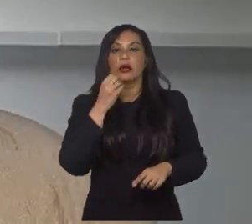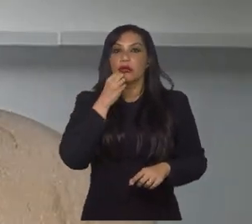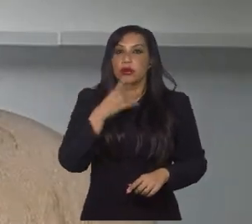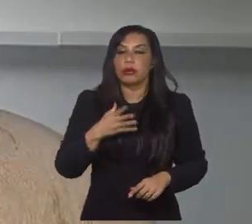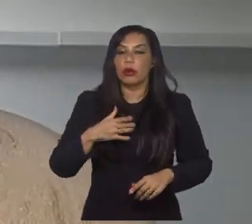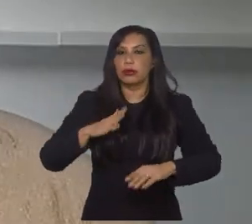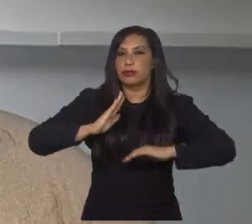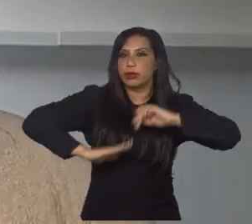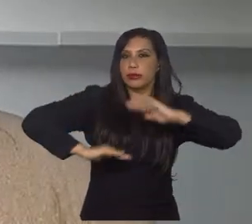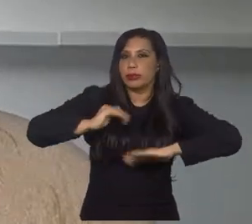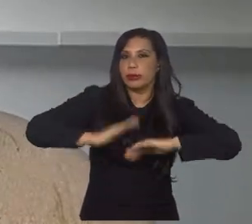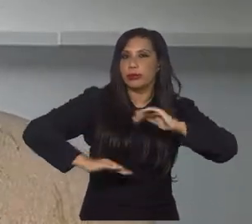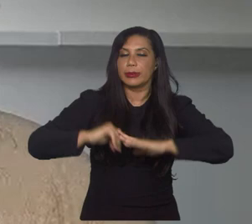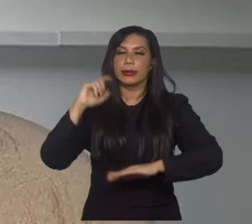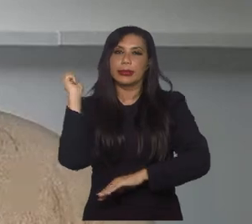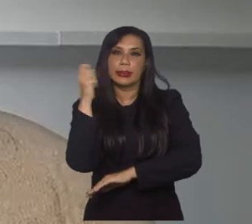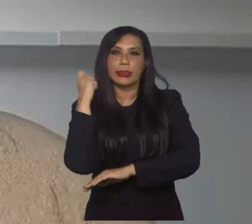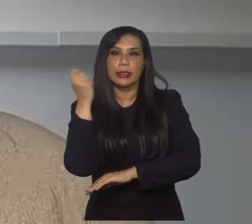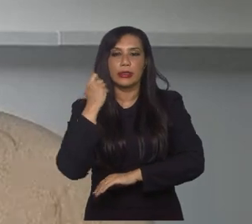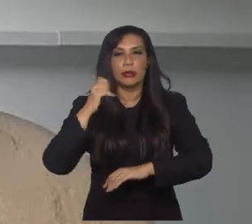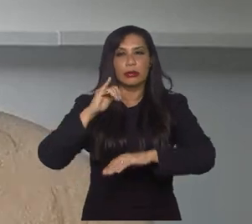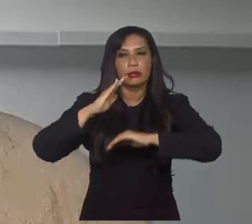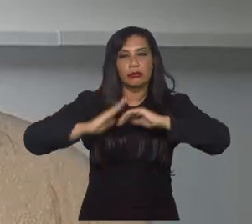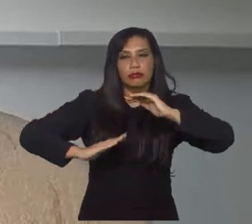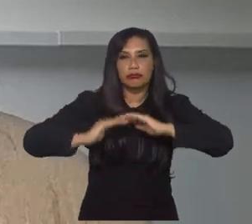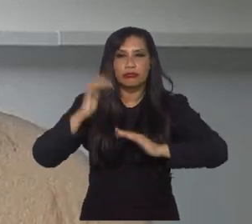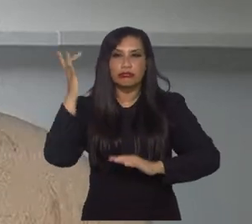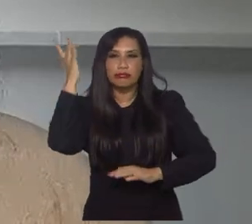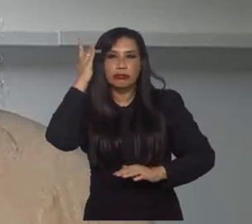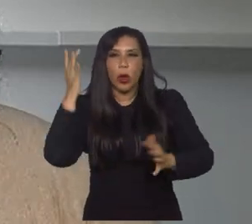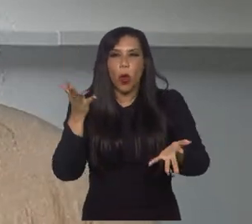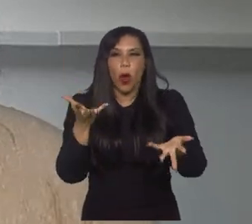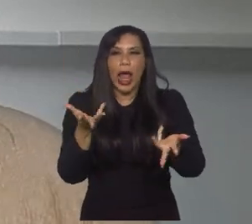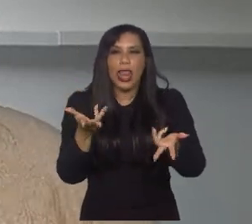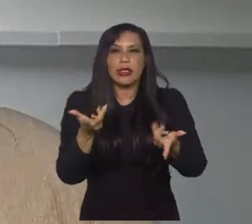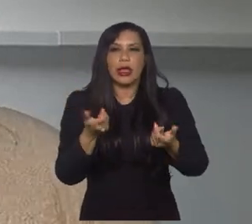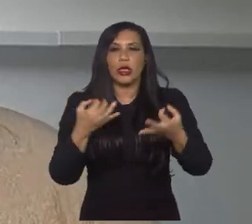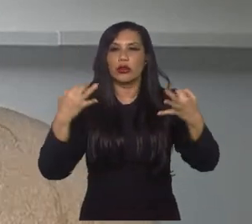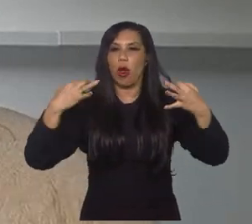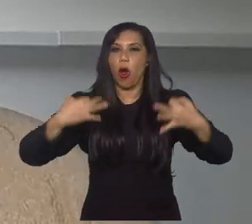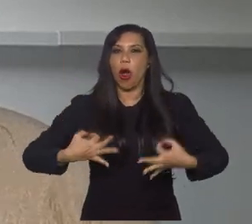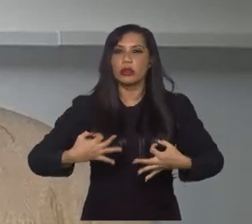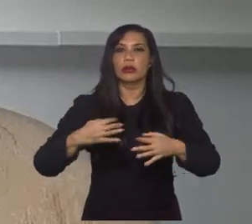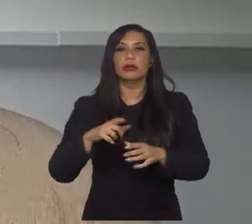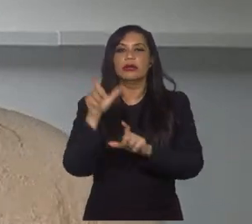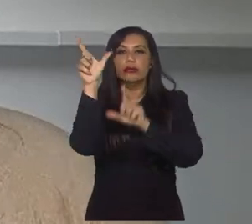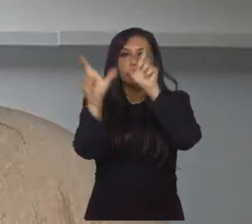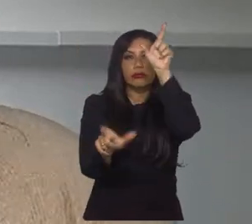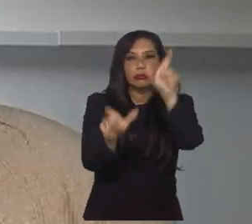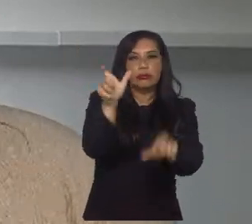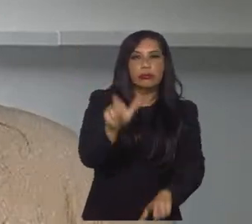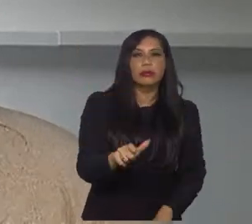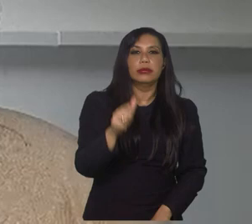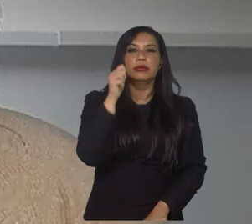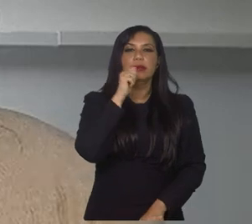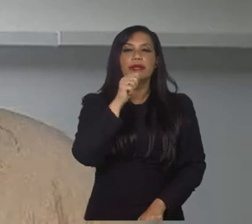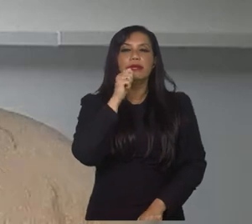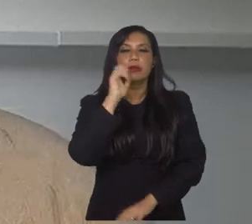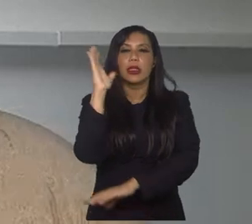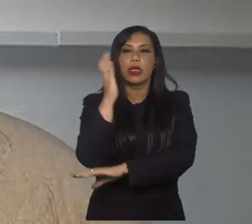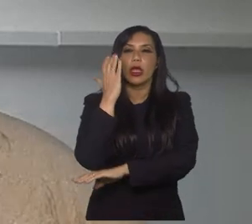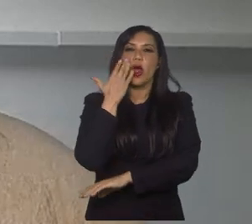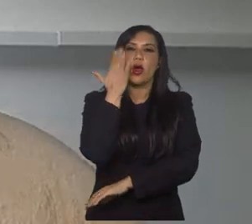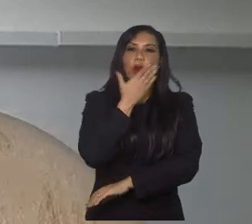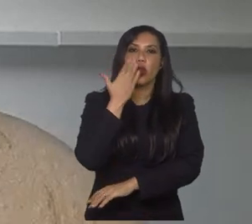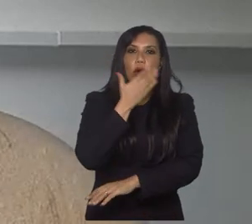aí na seleção e, tecnicamente, muito qualificada. Você tem muitas jogadoras da seleção da Colômbia atuando